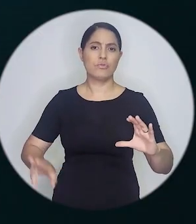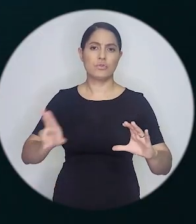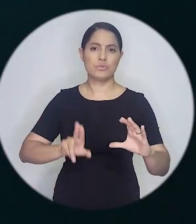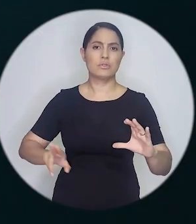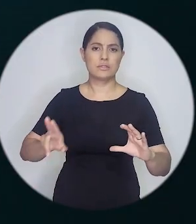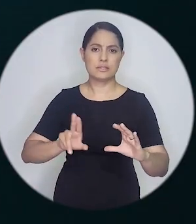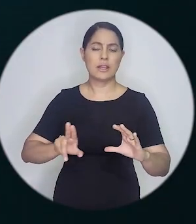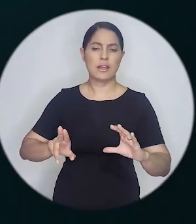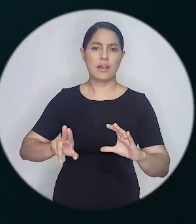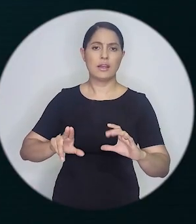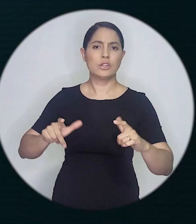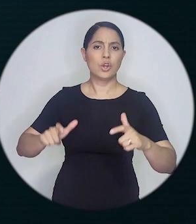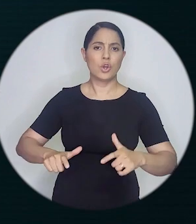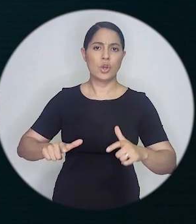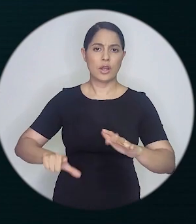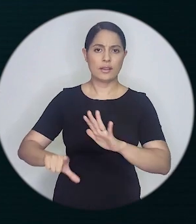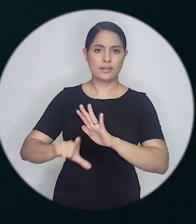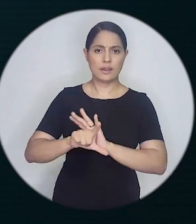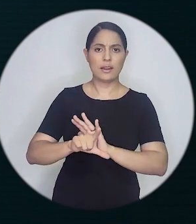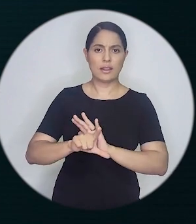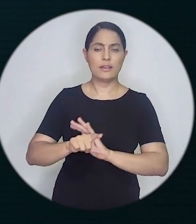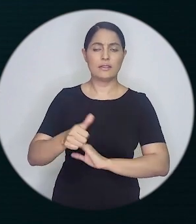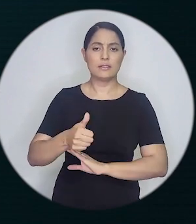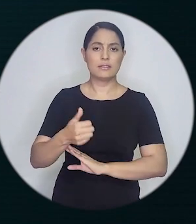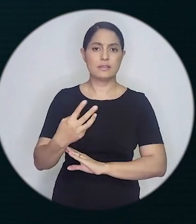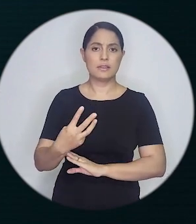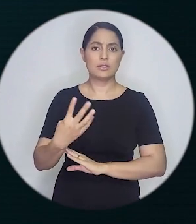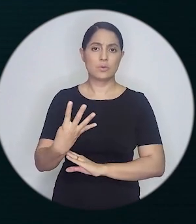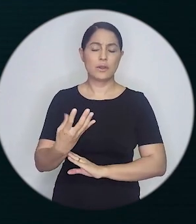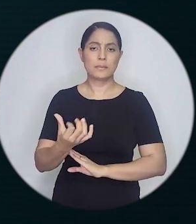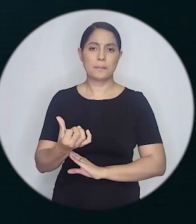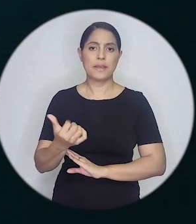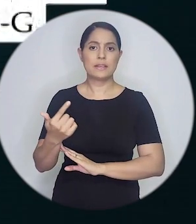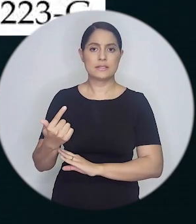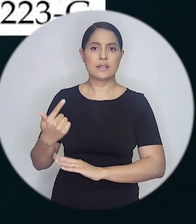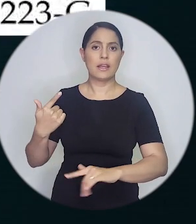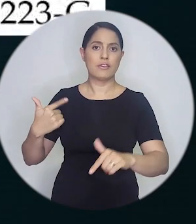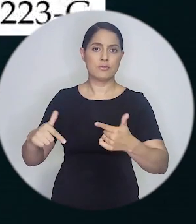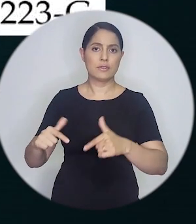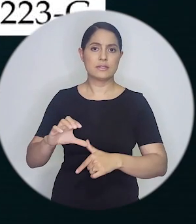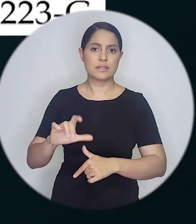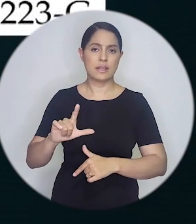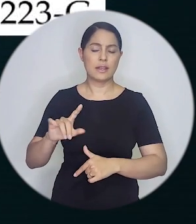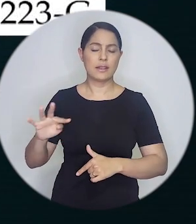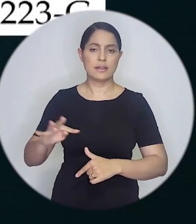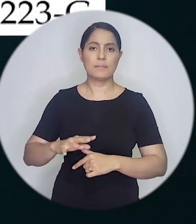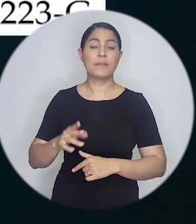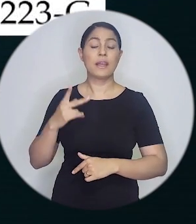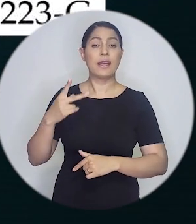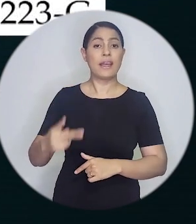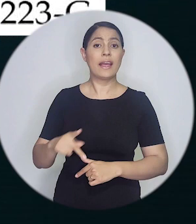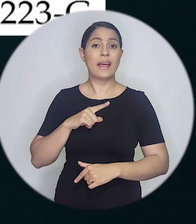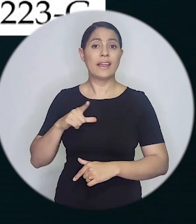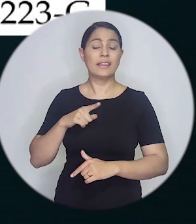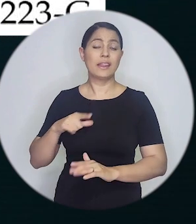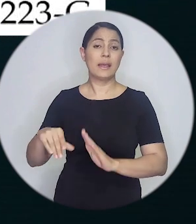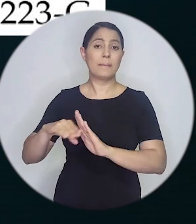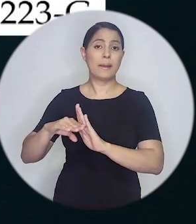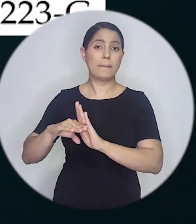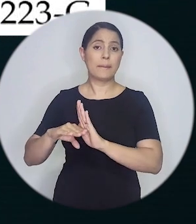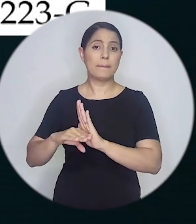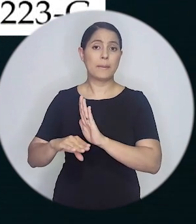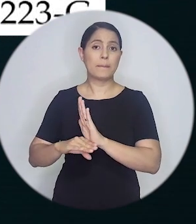critério utilizado pela reforma trabalhista, a Lei 13.467, que utilizou-se de um